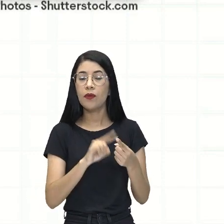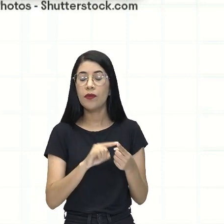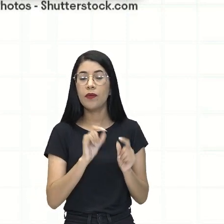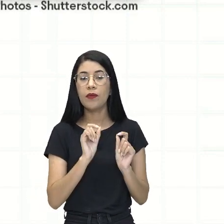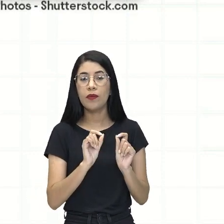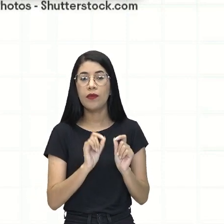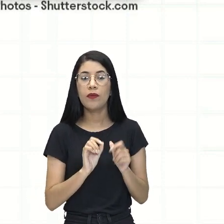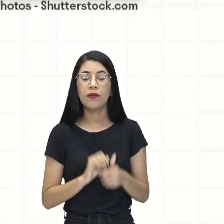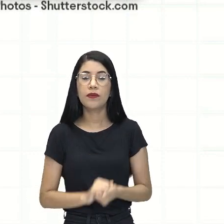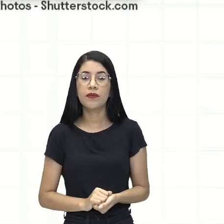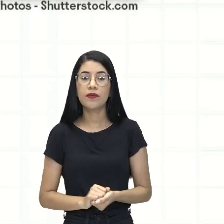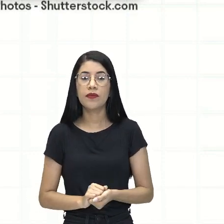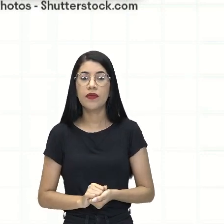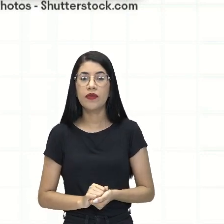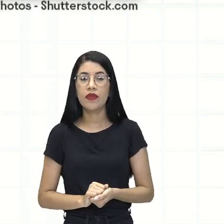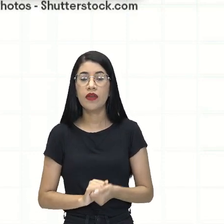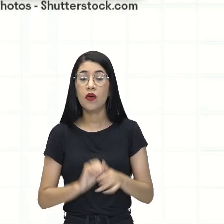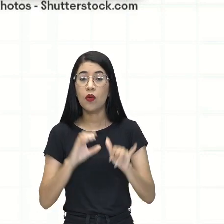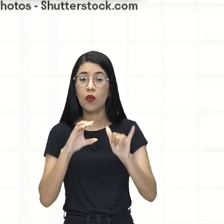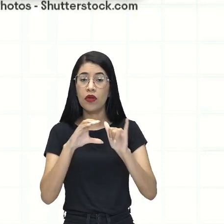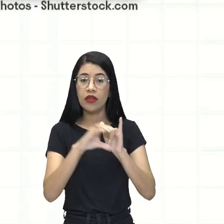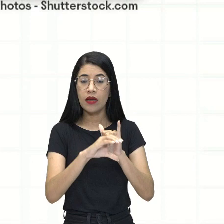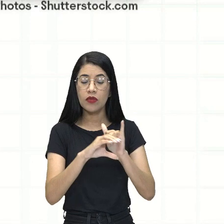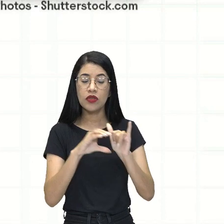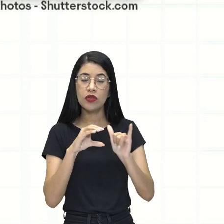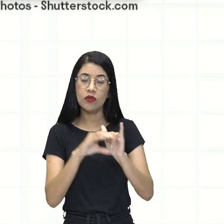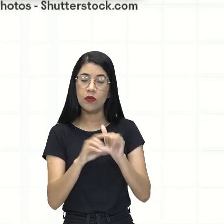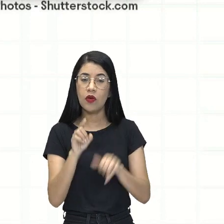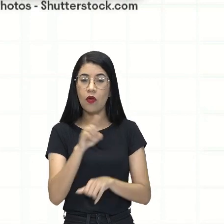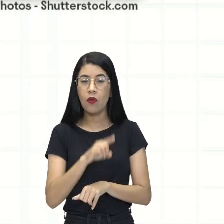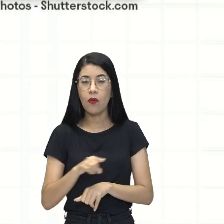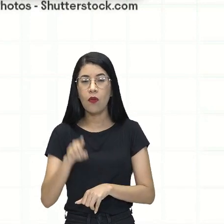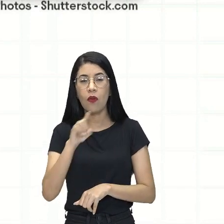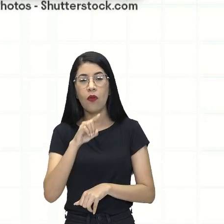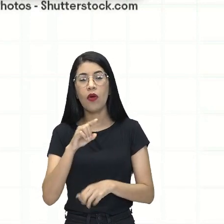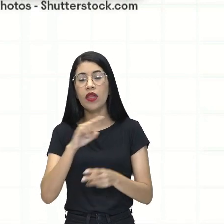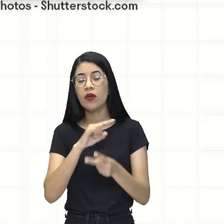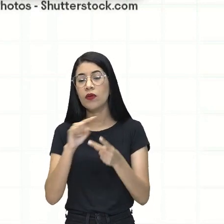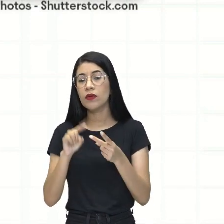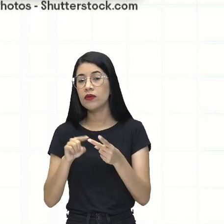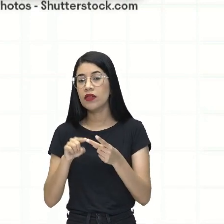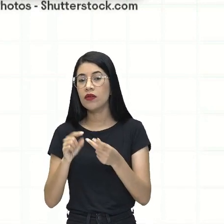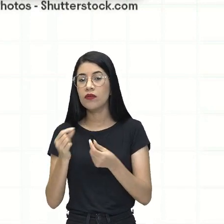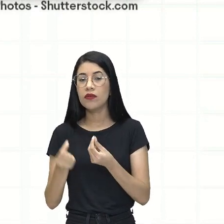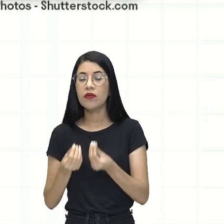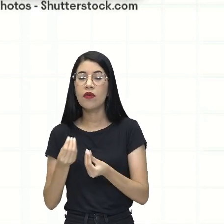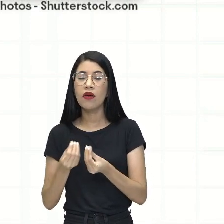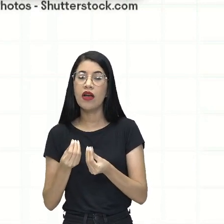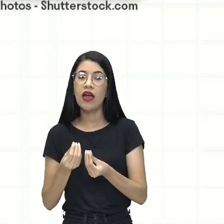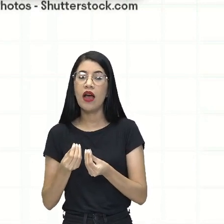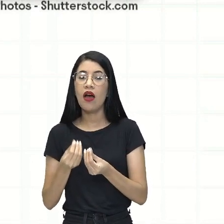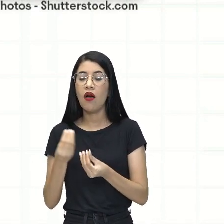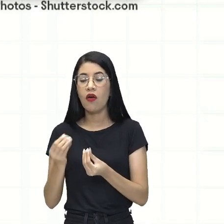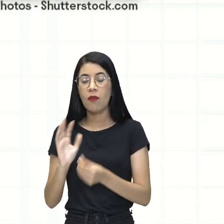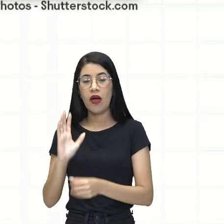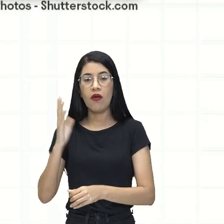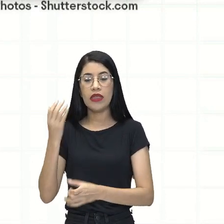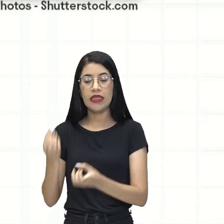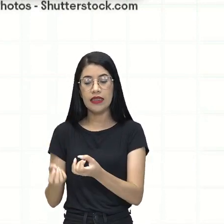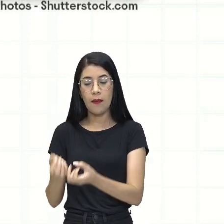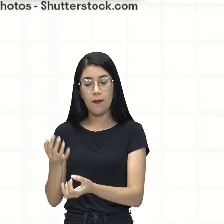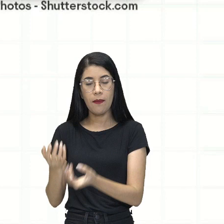Primeiro, o ciclo termodinâmico e uma segunda classificação quanto ao tipo de